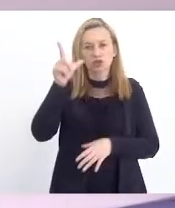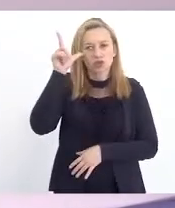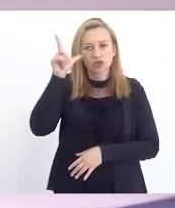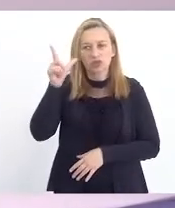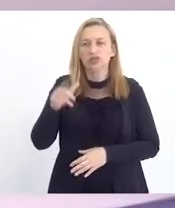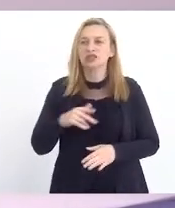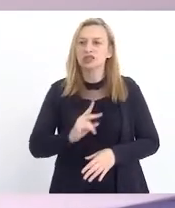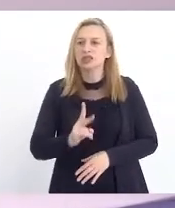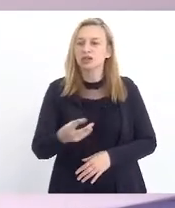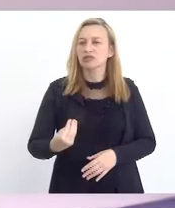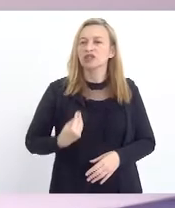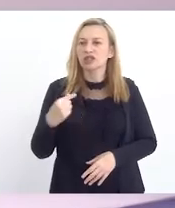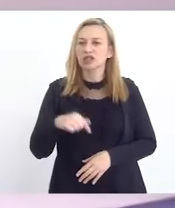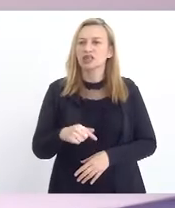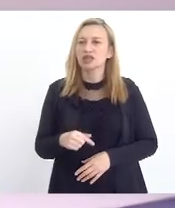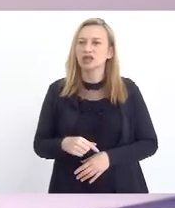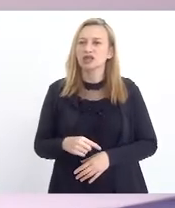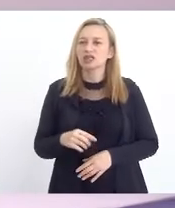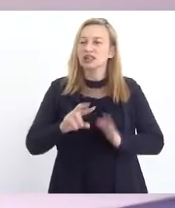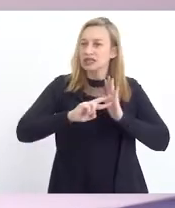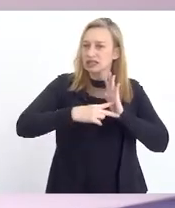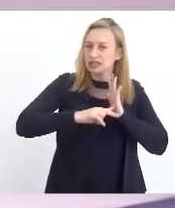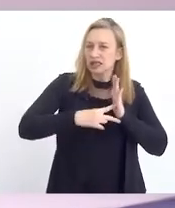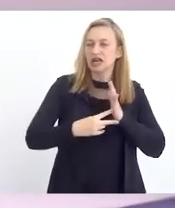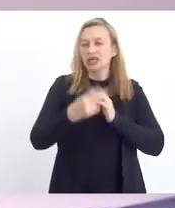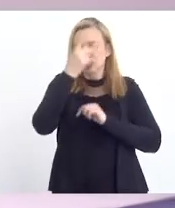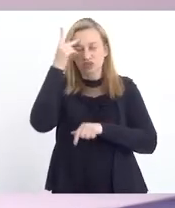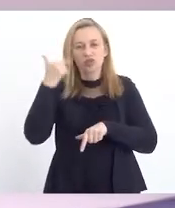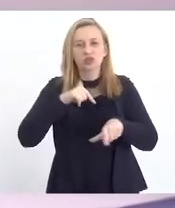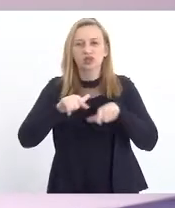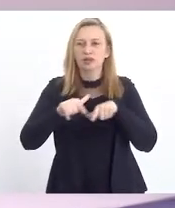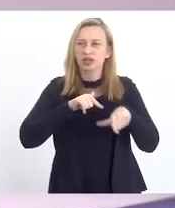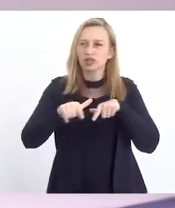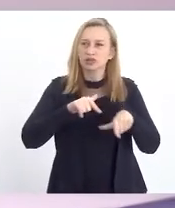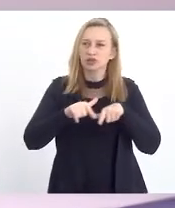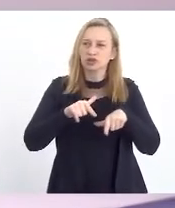audiências, dos sindicatos dos trabalhadores